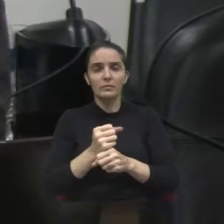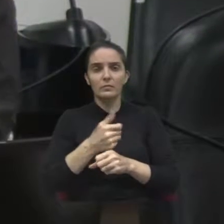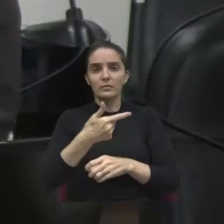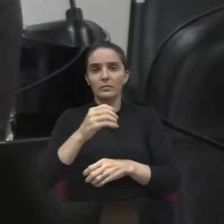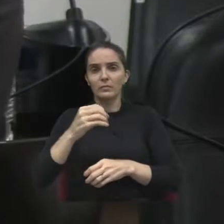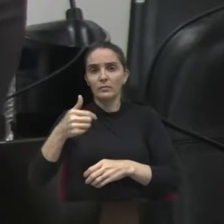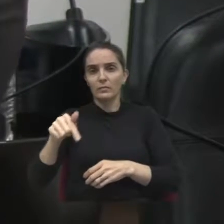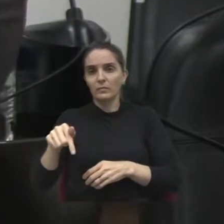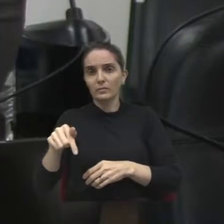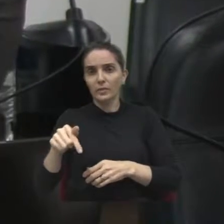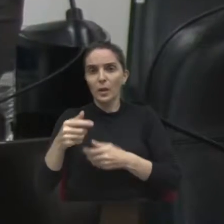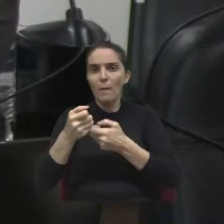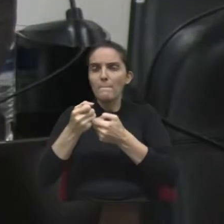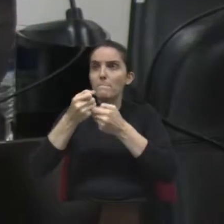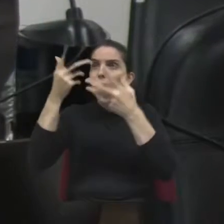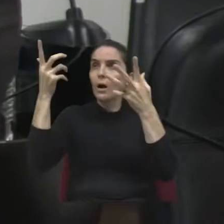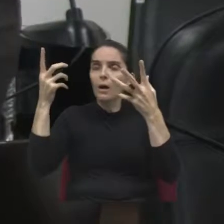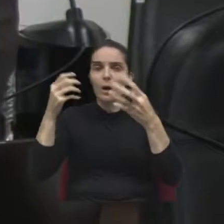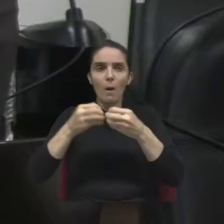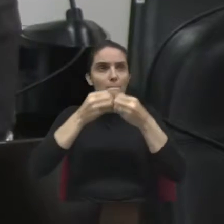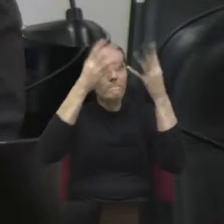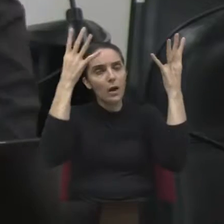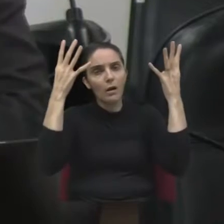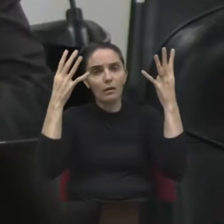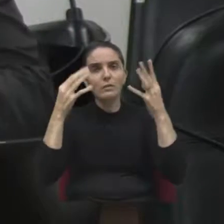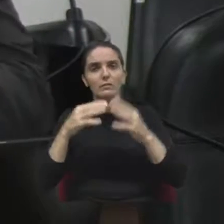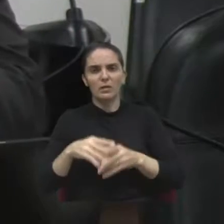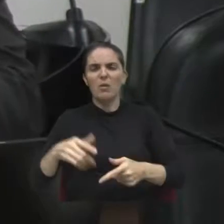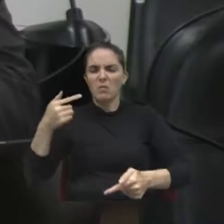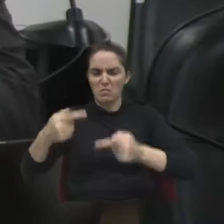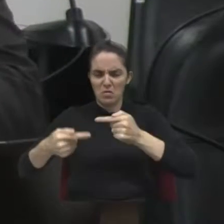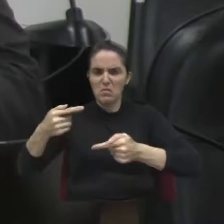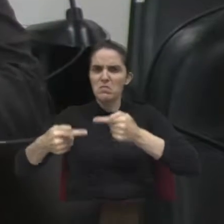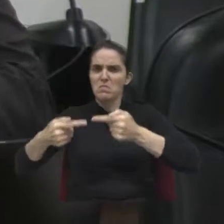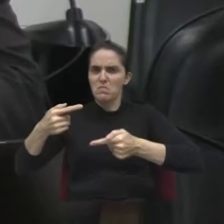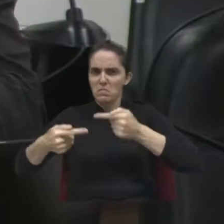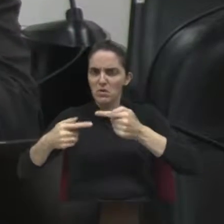fogos. Houve um grande debate, houve um grande